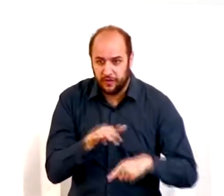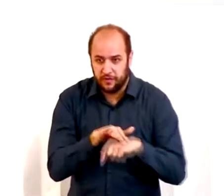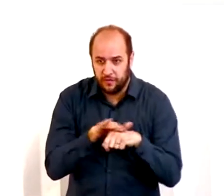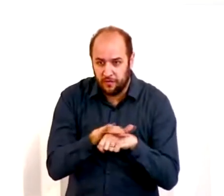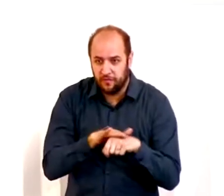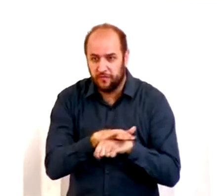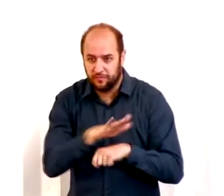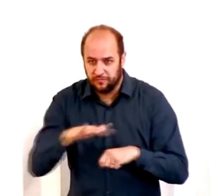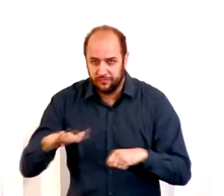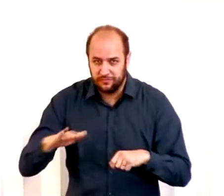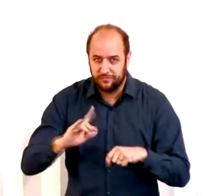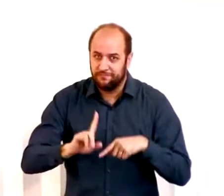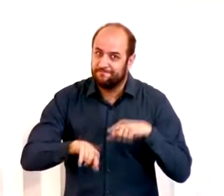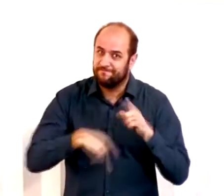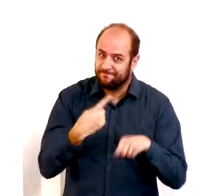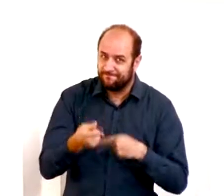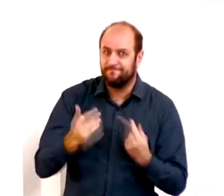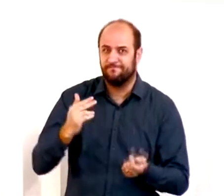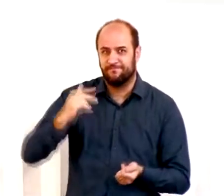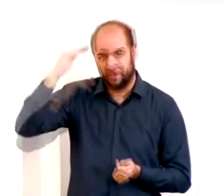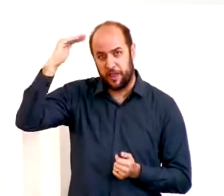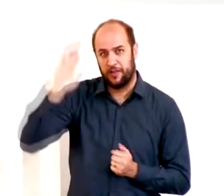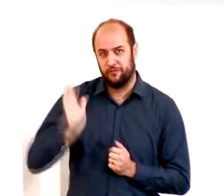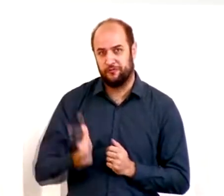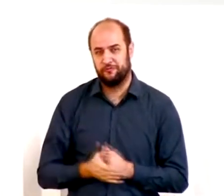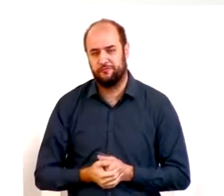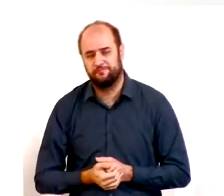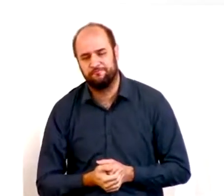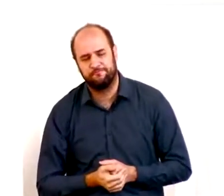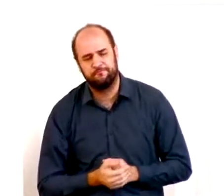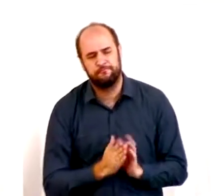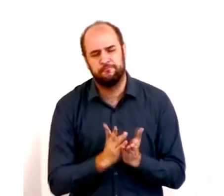e depois com os adultos. Está escrito assim: